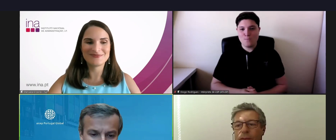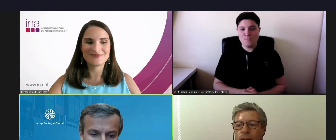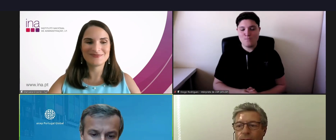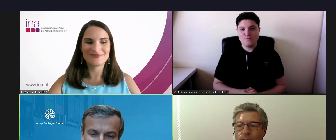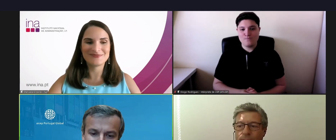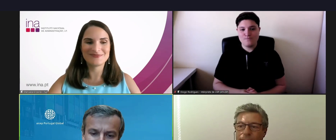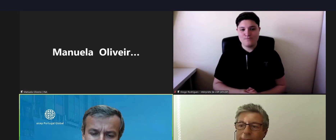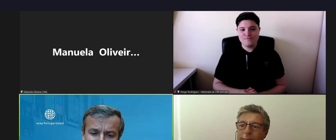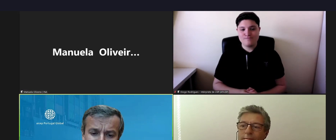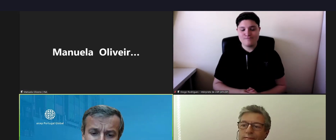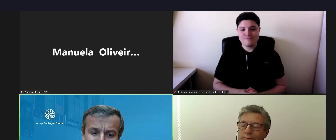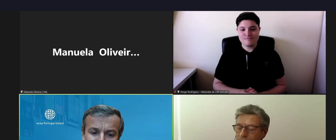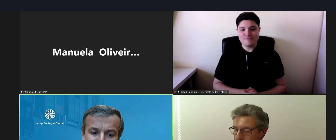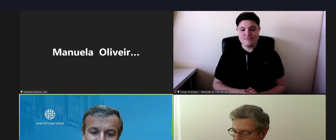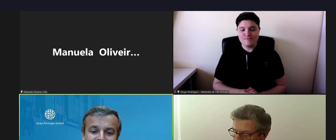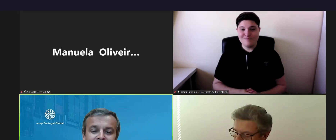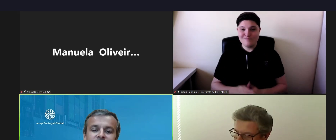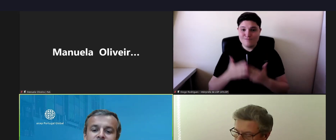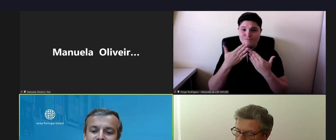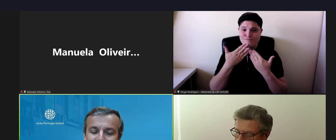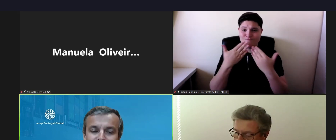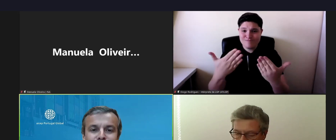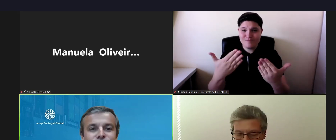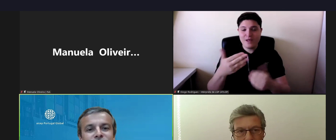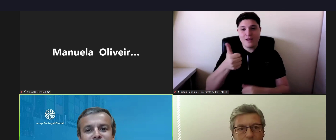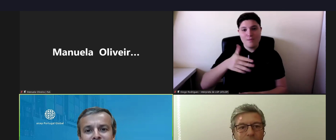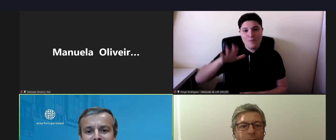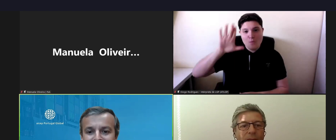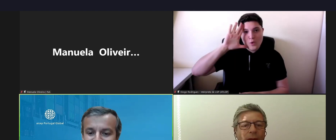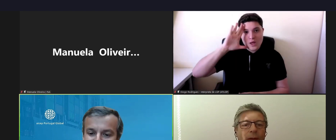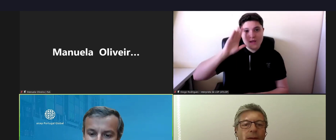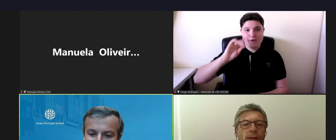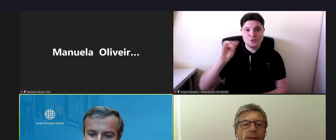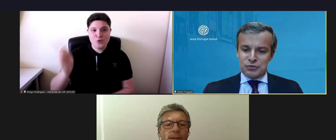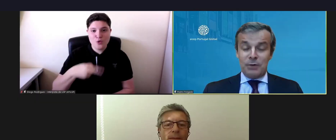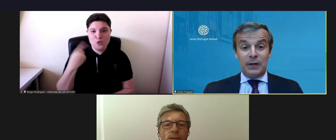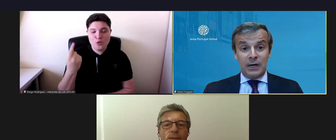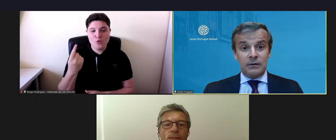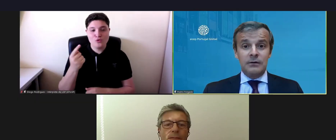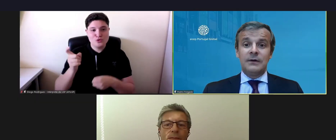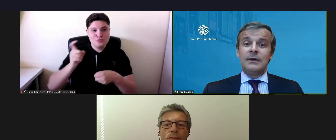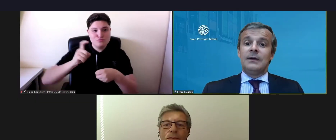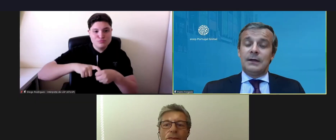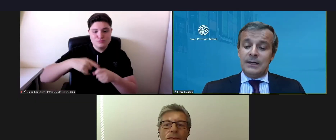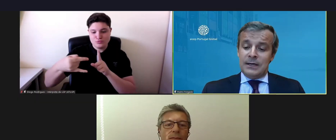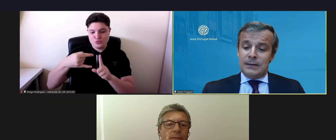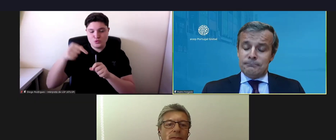Muito obrigado e muito boa tarde a todos os que nos seguem neste webinar.